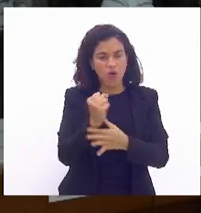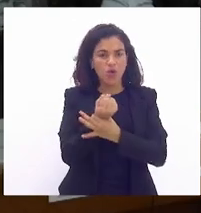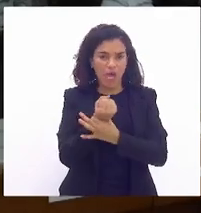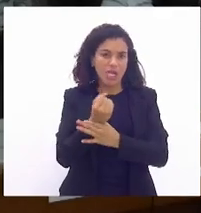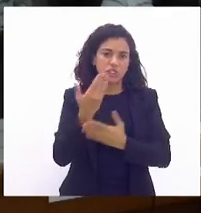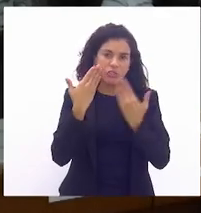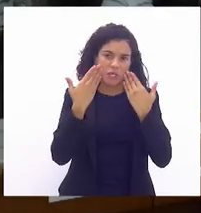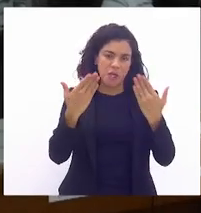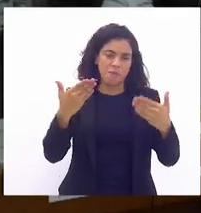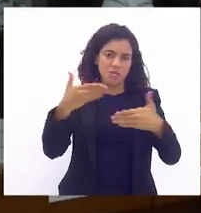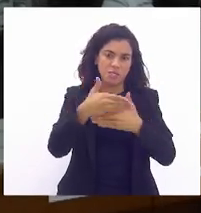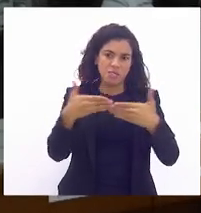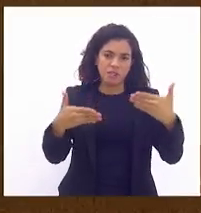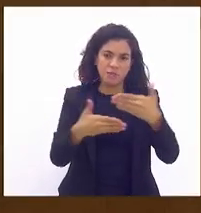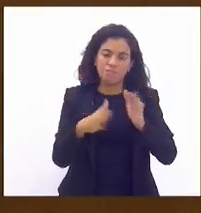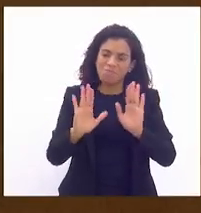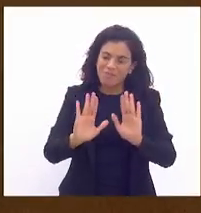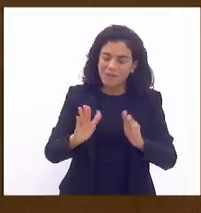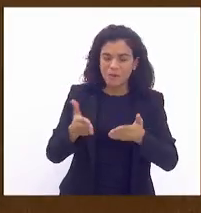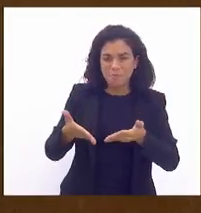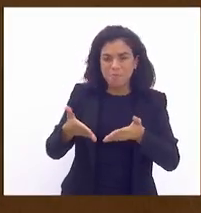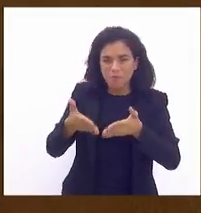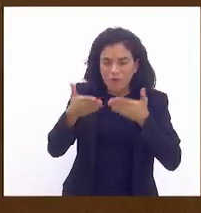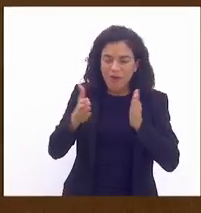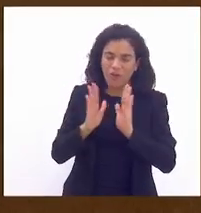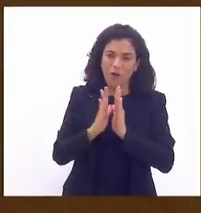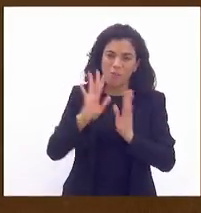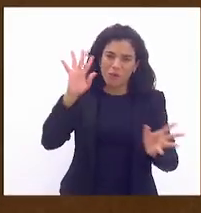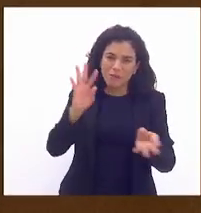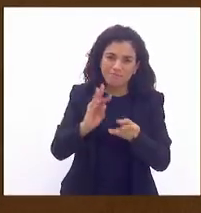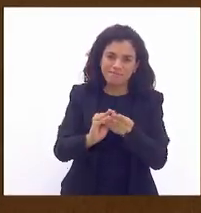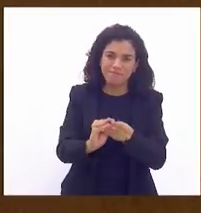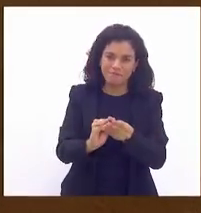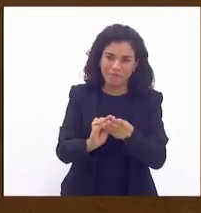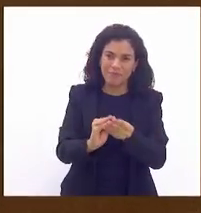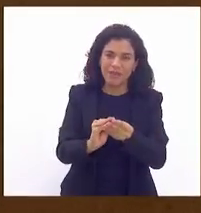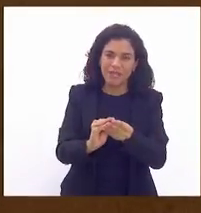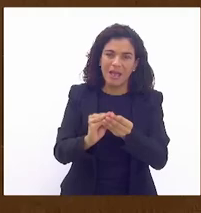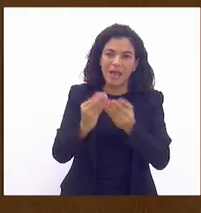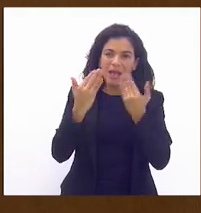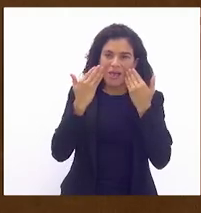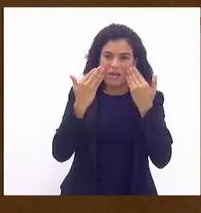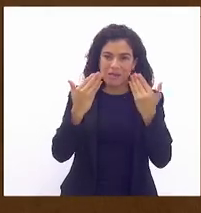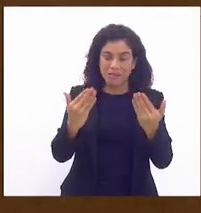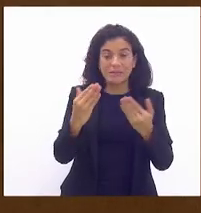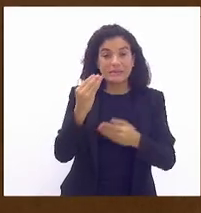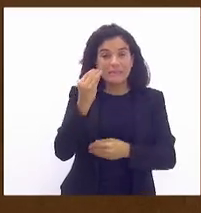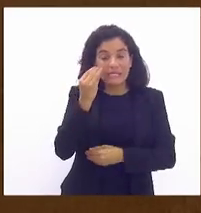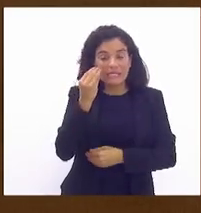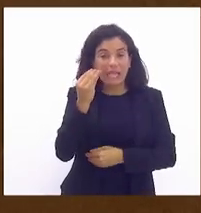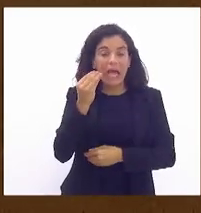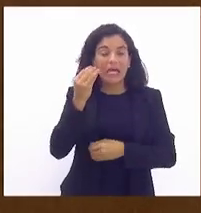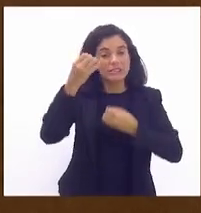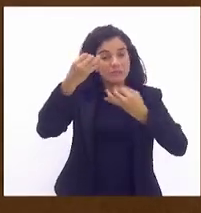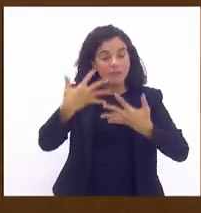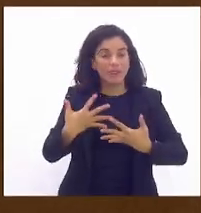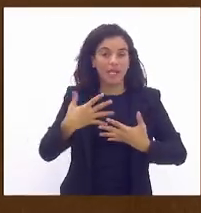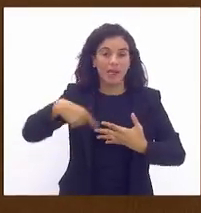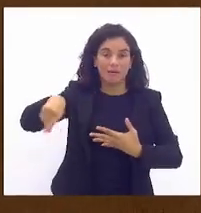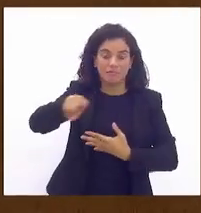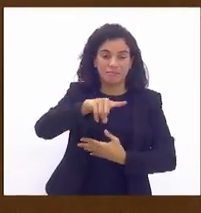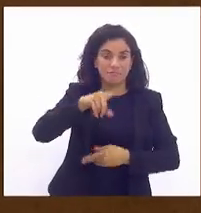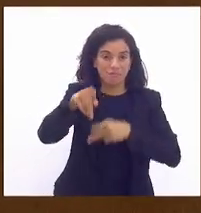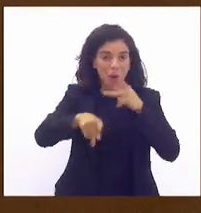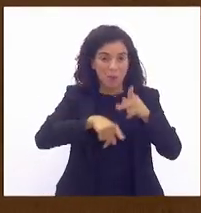vou agradecer a sua fala, mas peço a você que possa resumir e tentar fazer com que a população espere ouvir